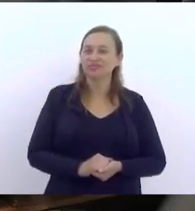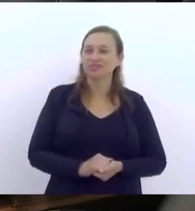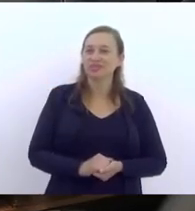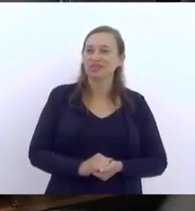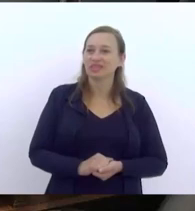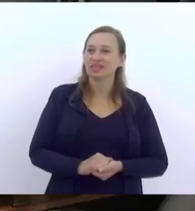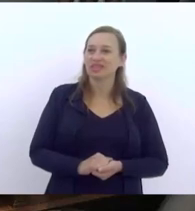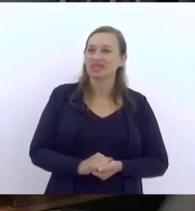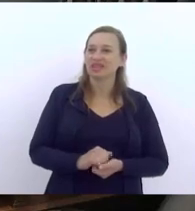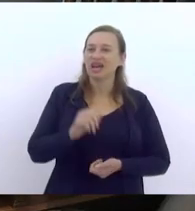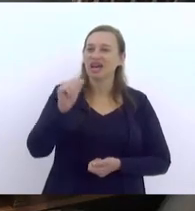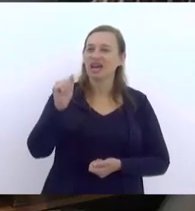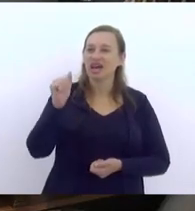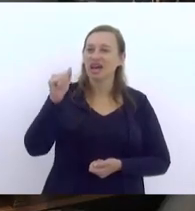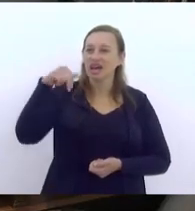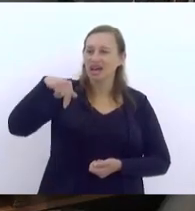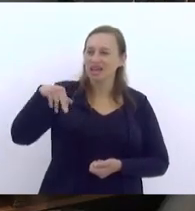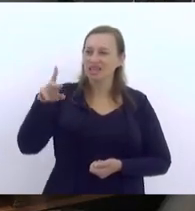Siciliano.